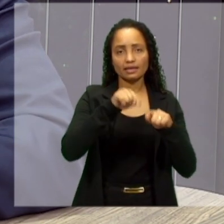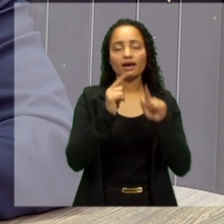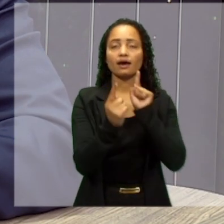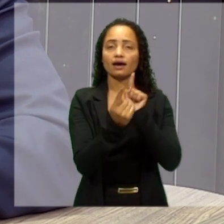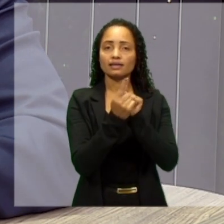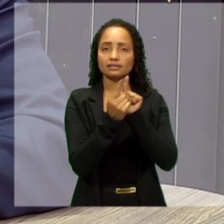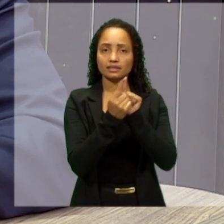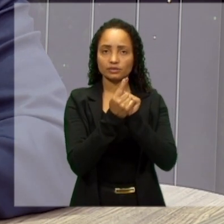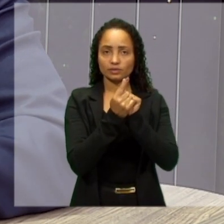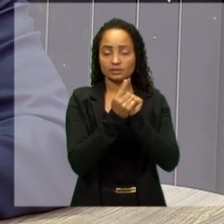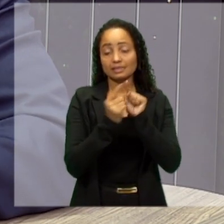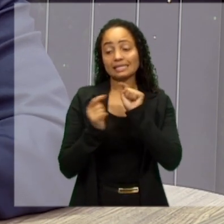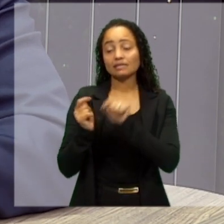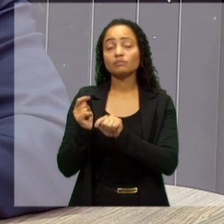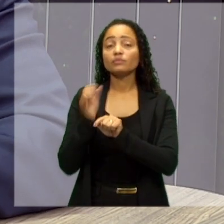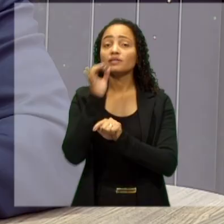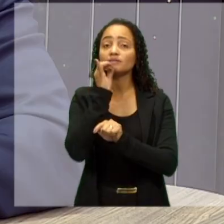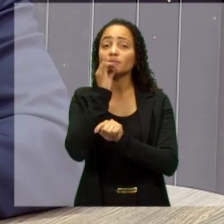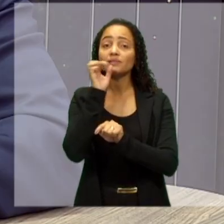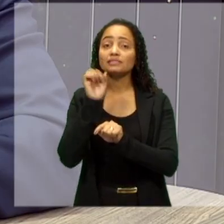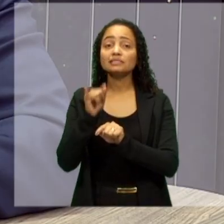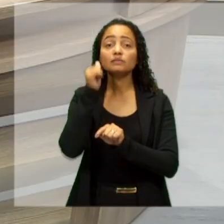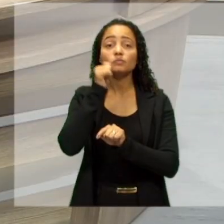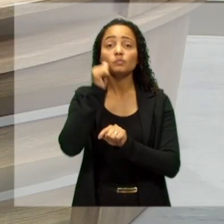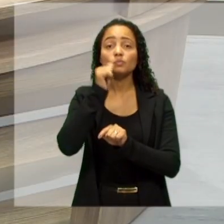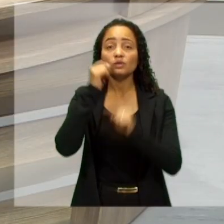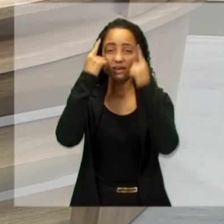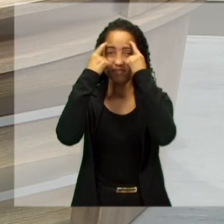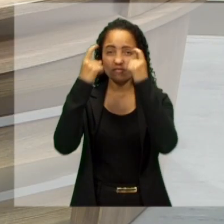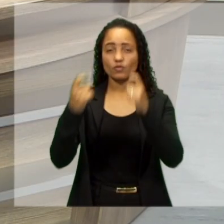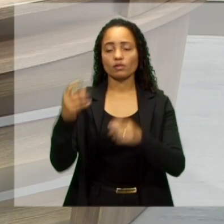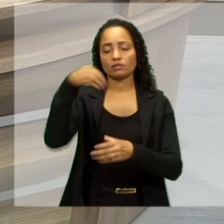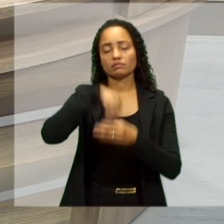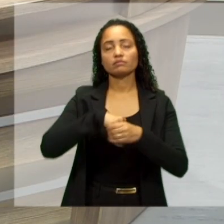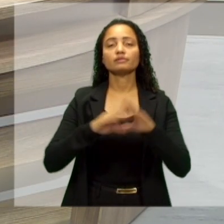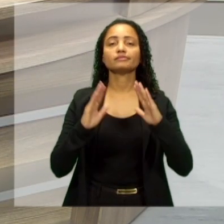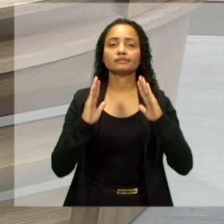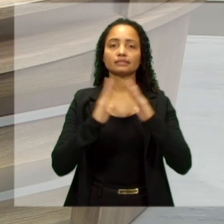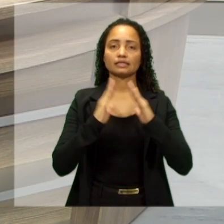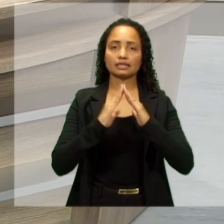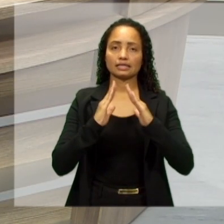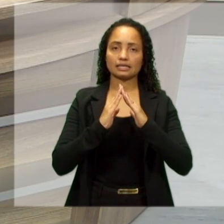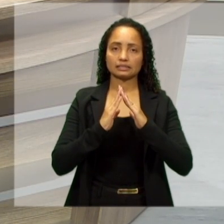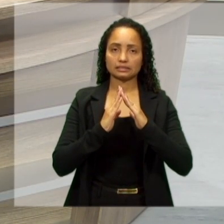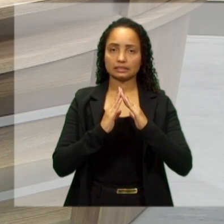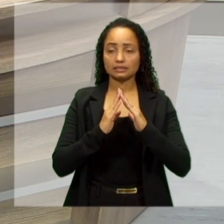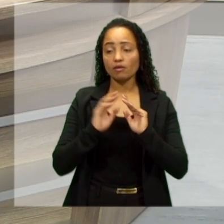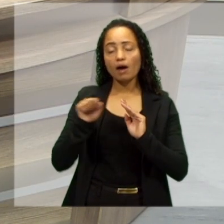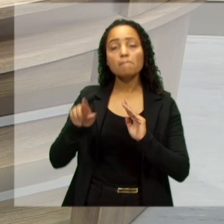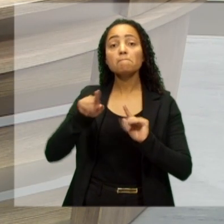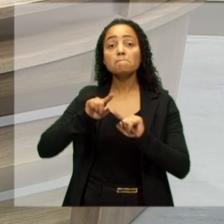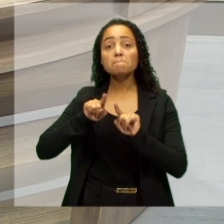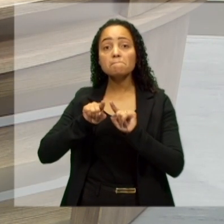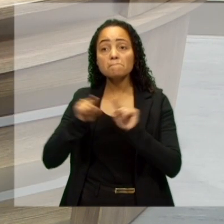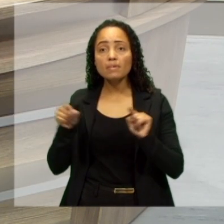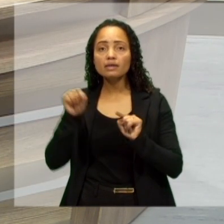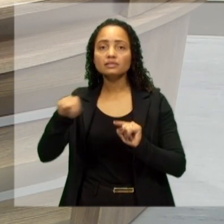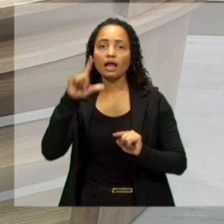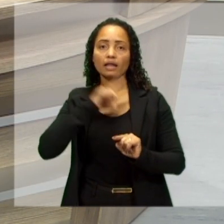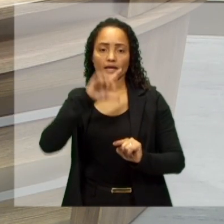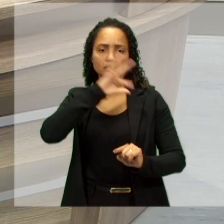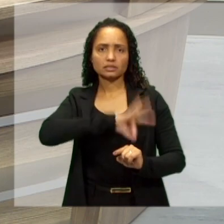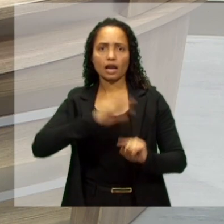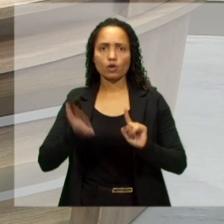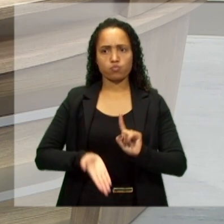vulnerabilidade. Um deles é a mulher vítima de violência doméstica. Então, independe da renda, é uma situação que coloca a mulher em fragilidade e a